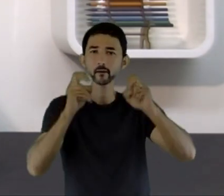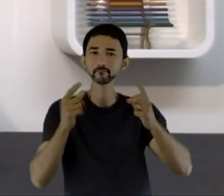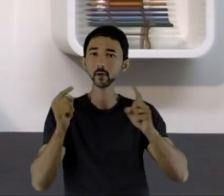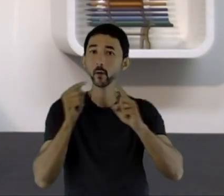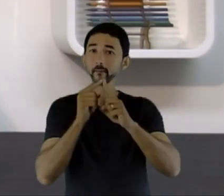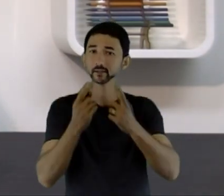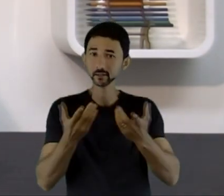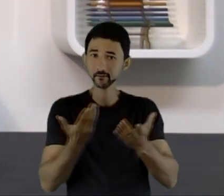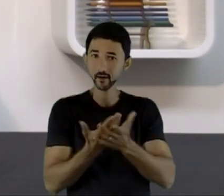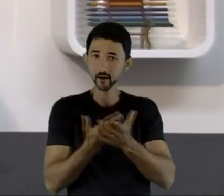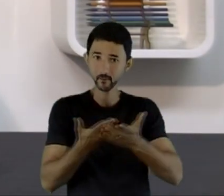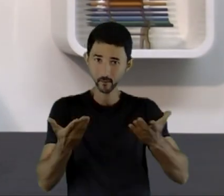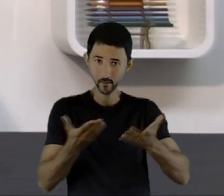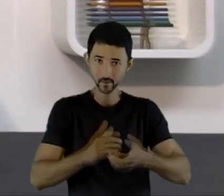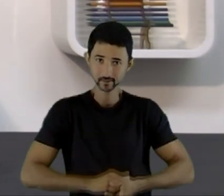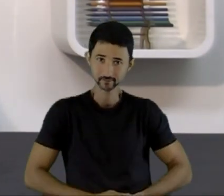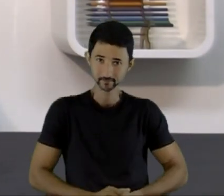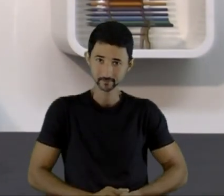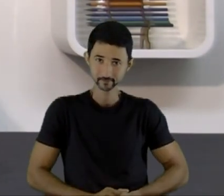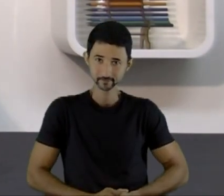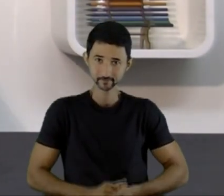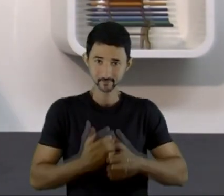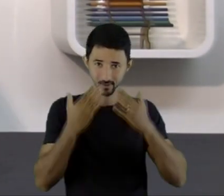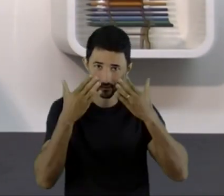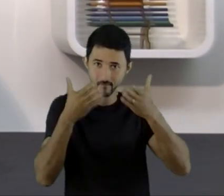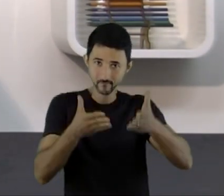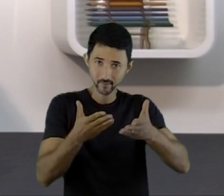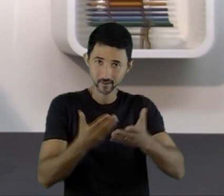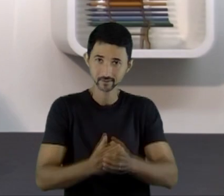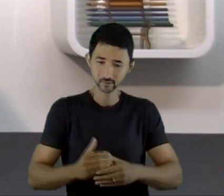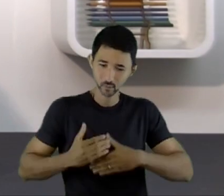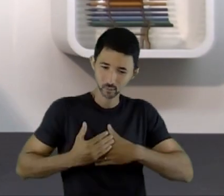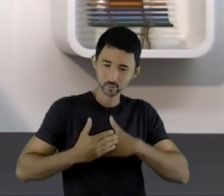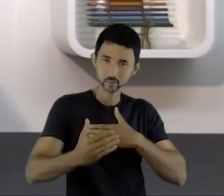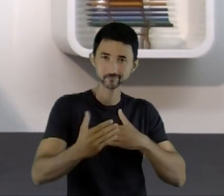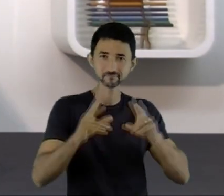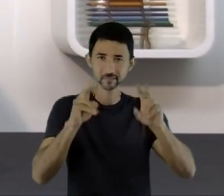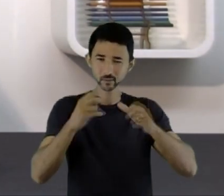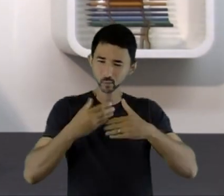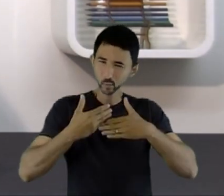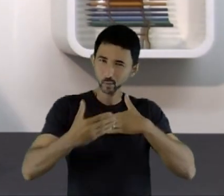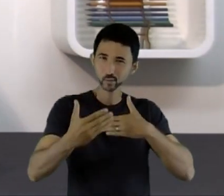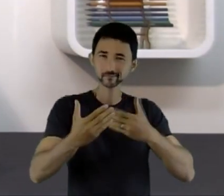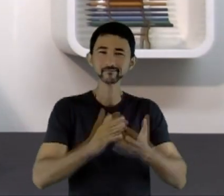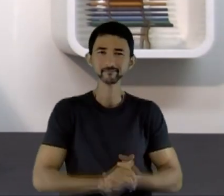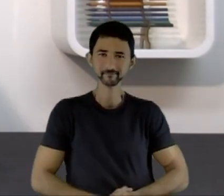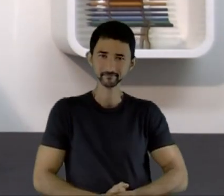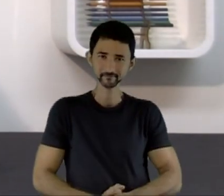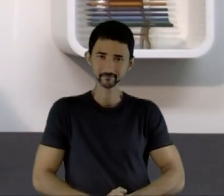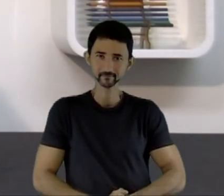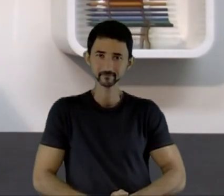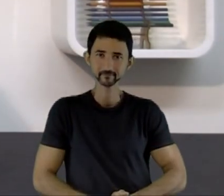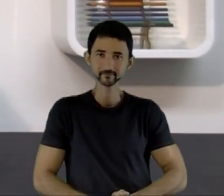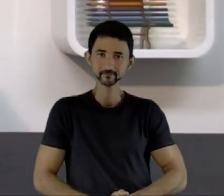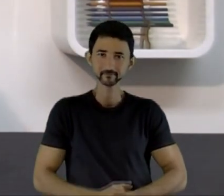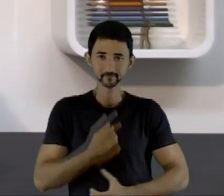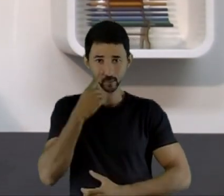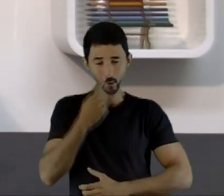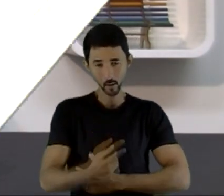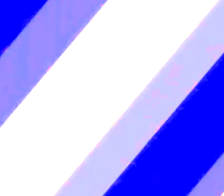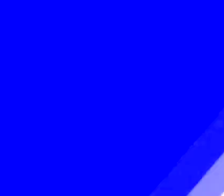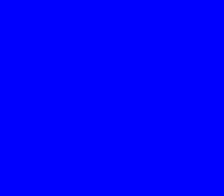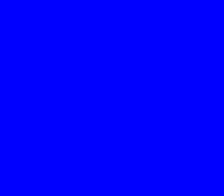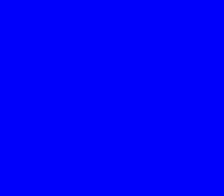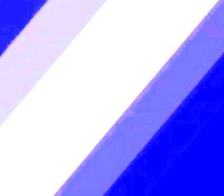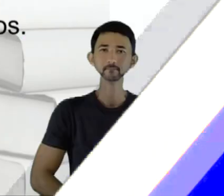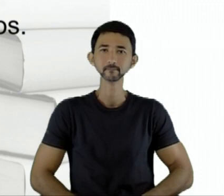objetivos da nossa aula de hoje, para a gente não perder tempo, porque hoje a gente tem muita coisa para ver a respeito do texto opinativo. Dá uma olhadinha aí